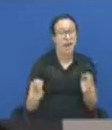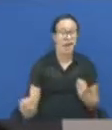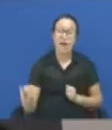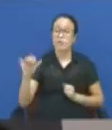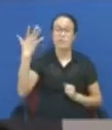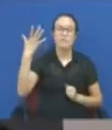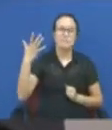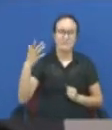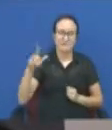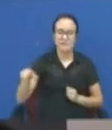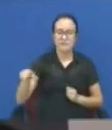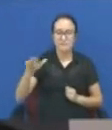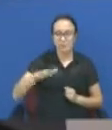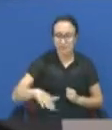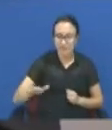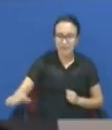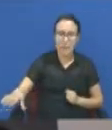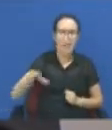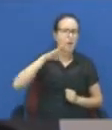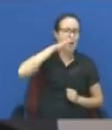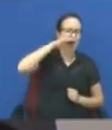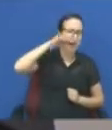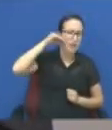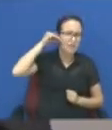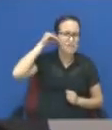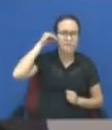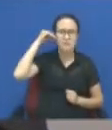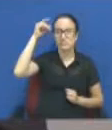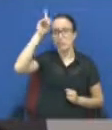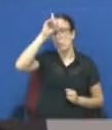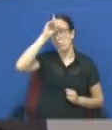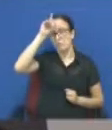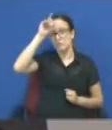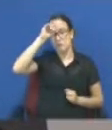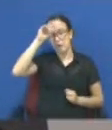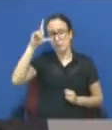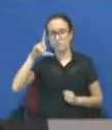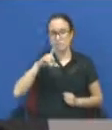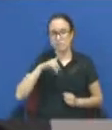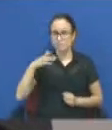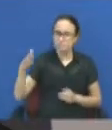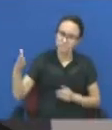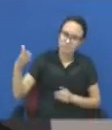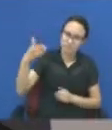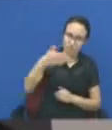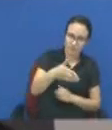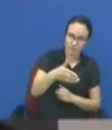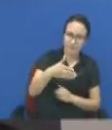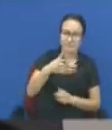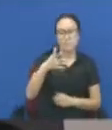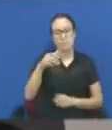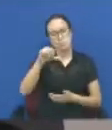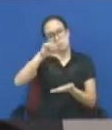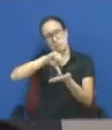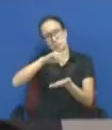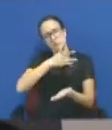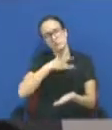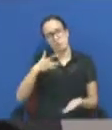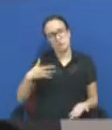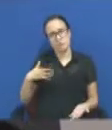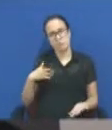um adolescente passa pelo hospital ou pelo atendimento num posto de saúde e assim por diante.